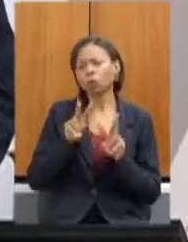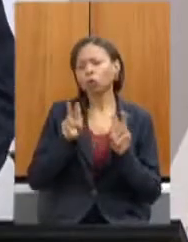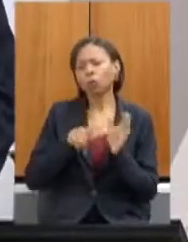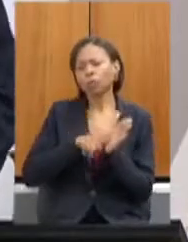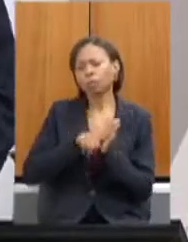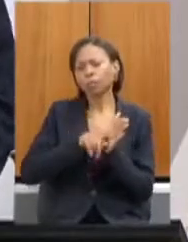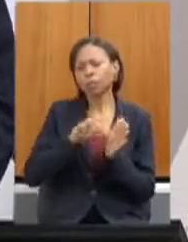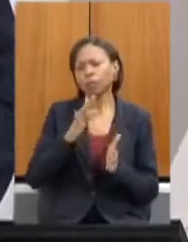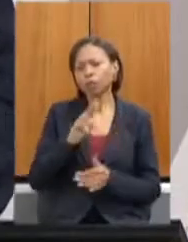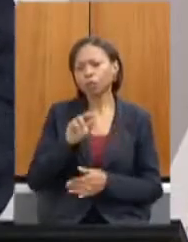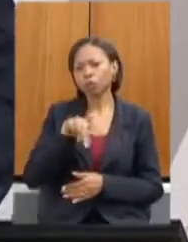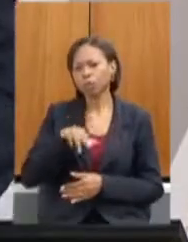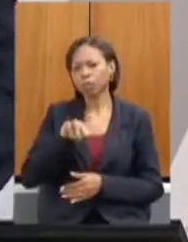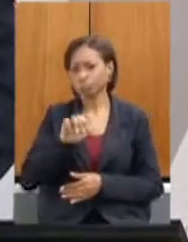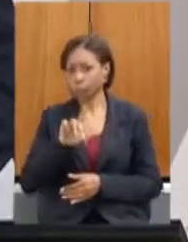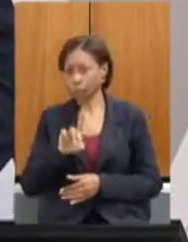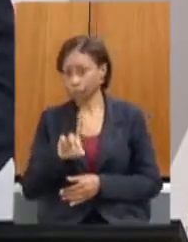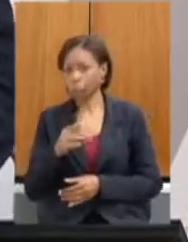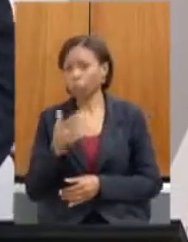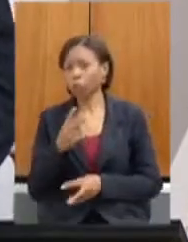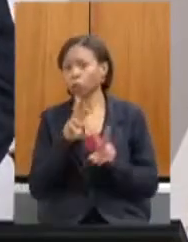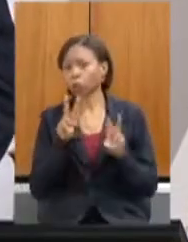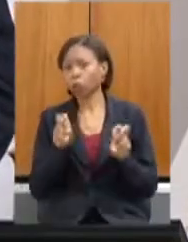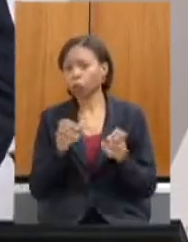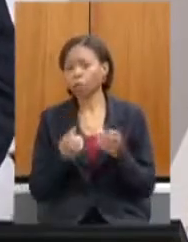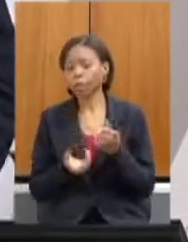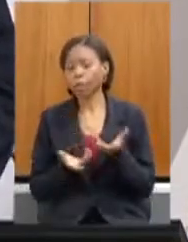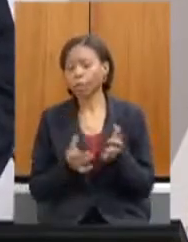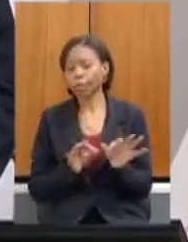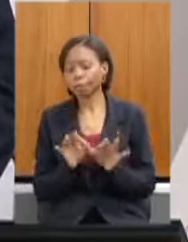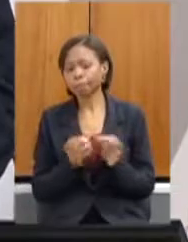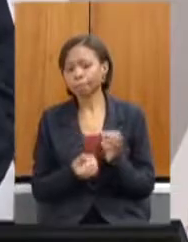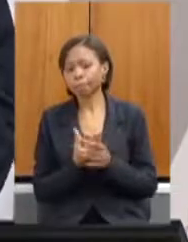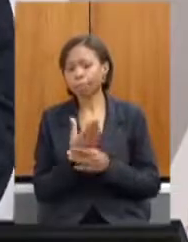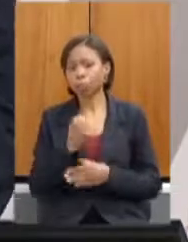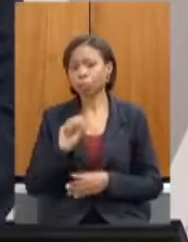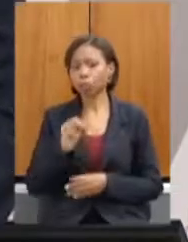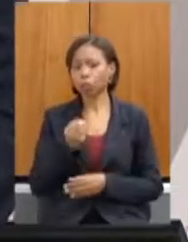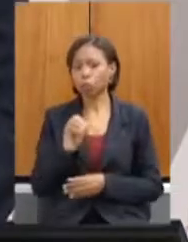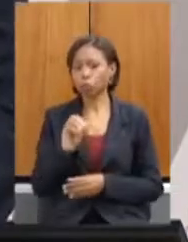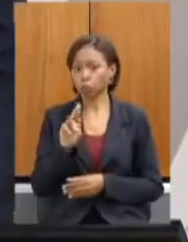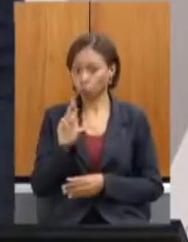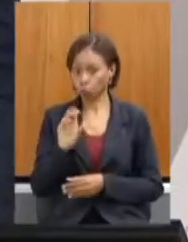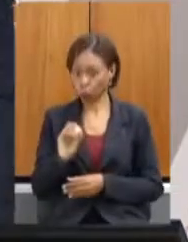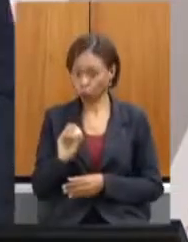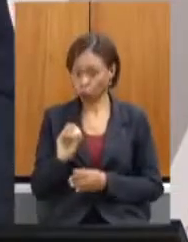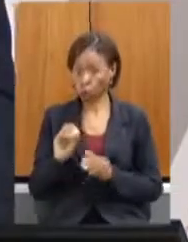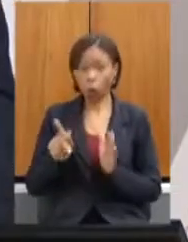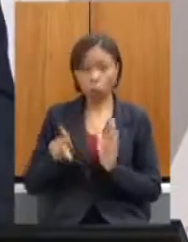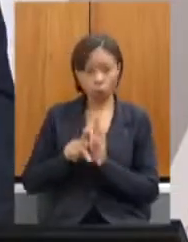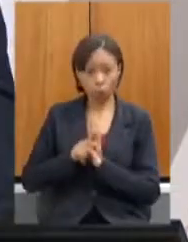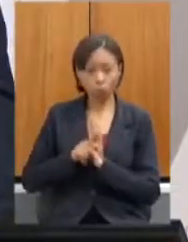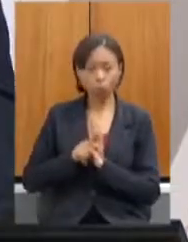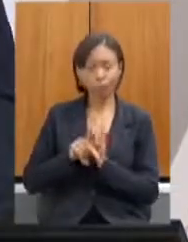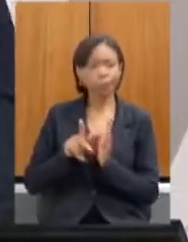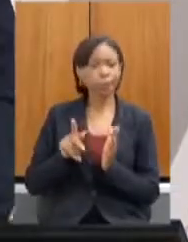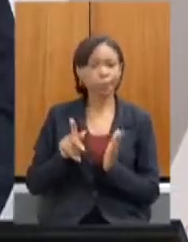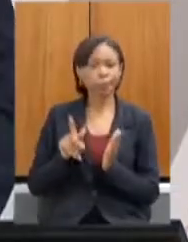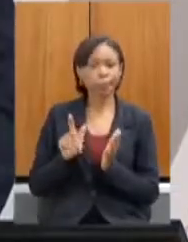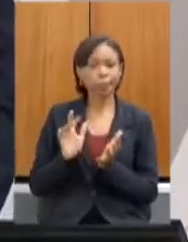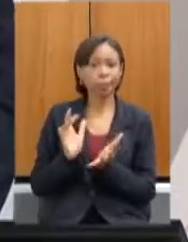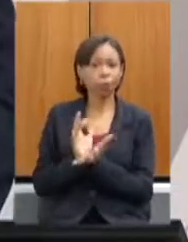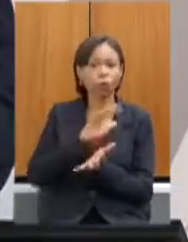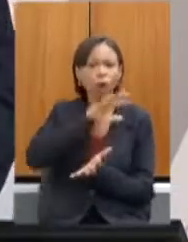relacionadas à produção de soro e esse soro oriundo de equinos equinos